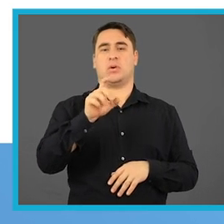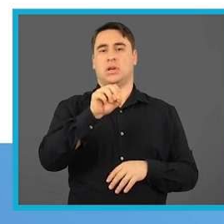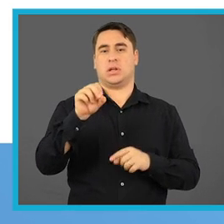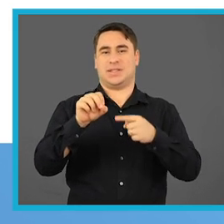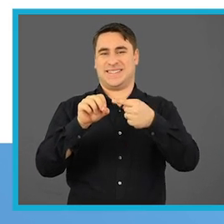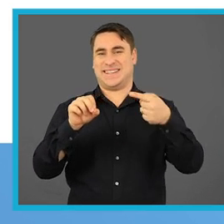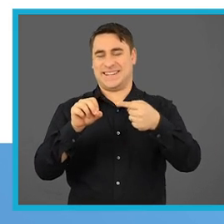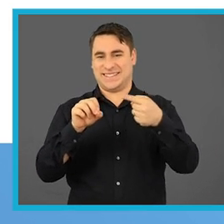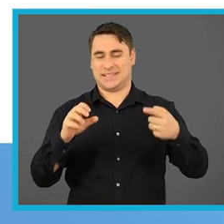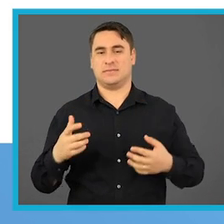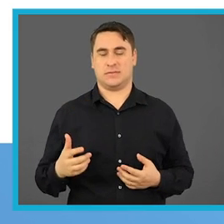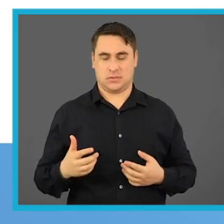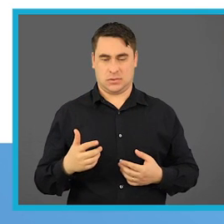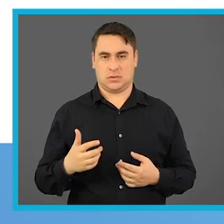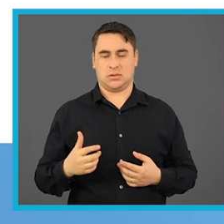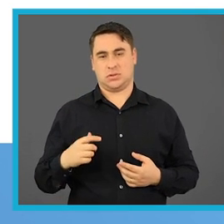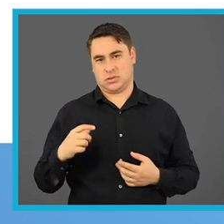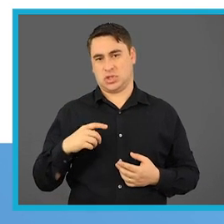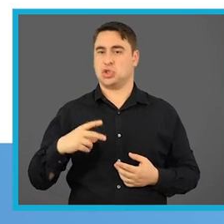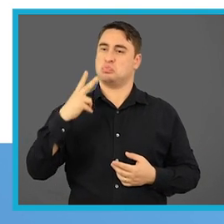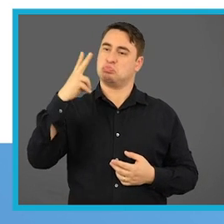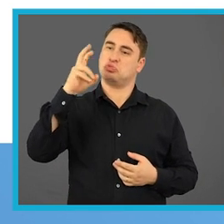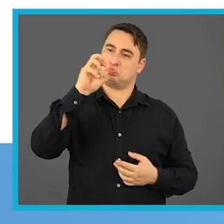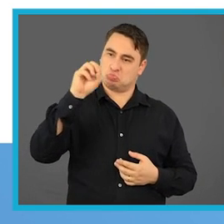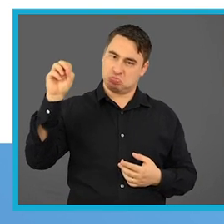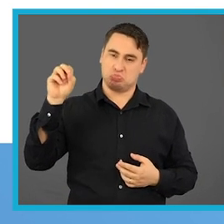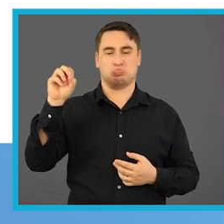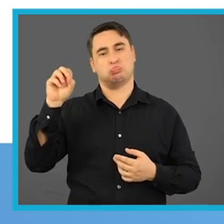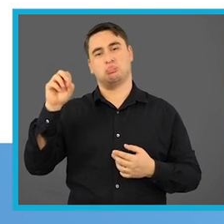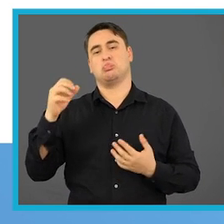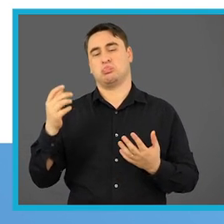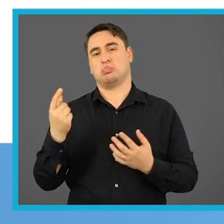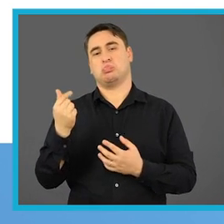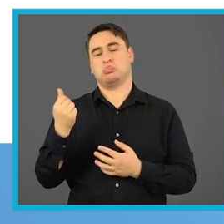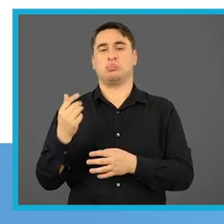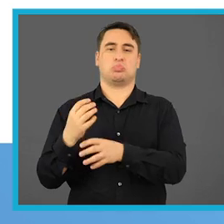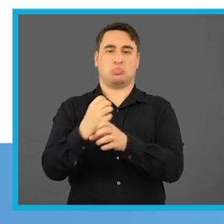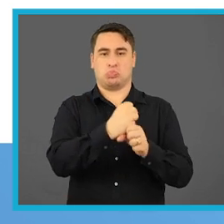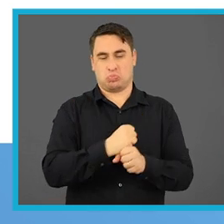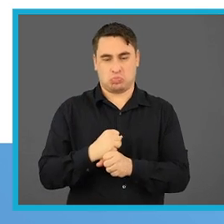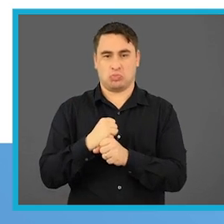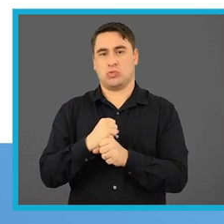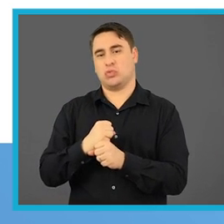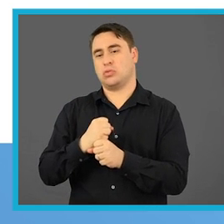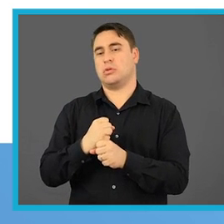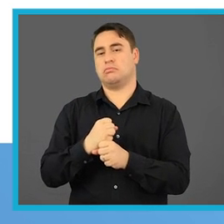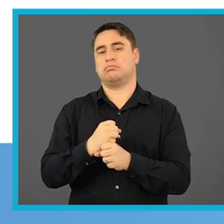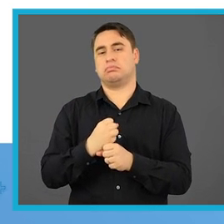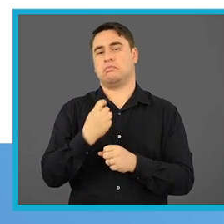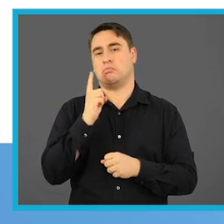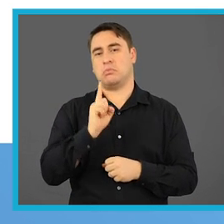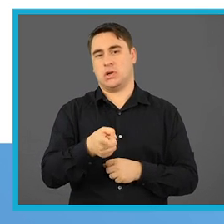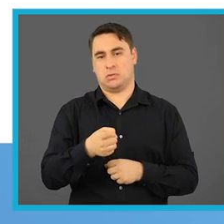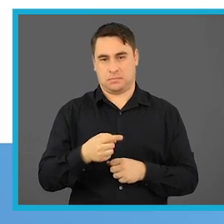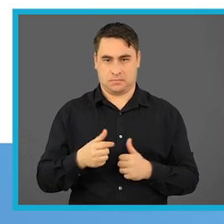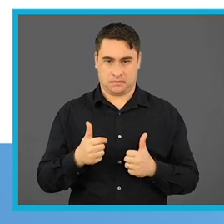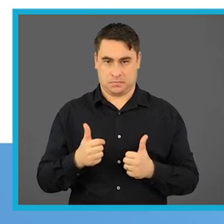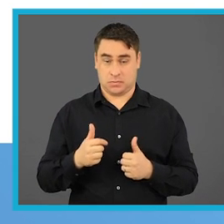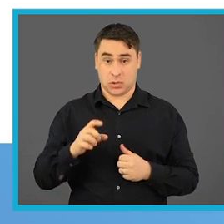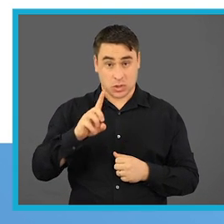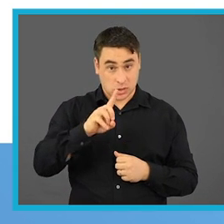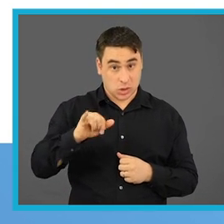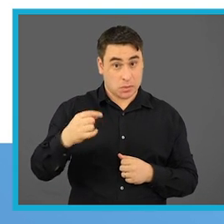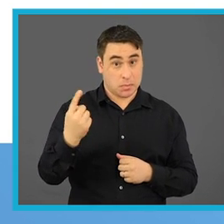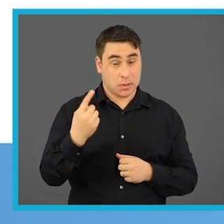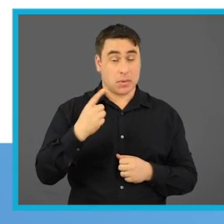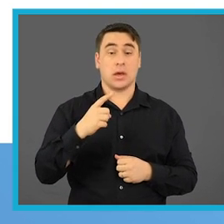1.500 negativo, porque nós tínhamos 2.500 e o dinheiro fui usando e só sobrou 1.000. O que vai acontecer